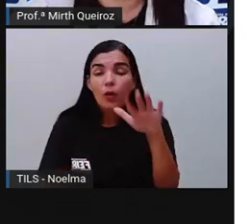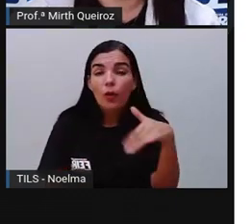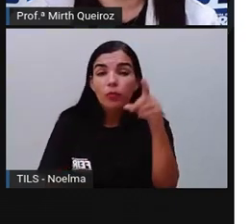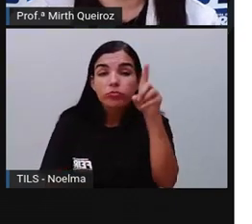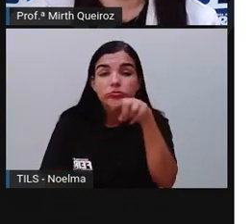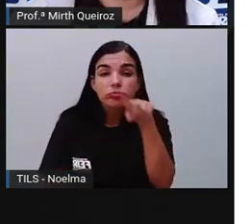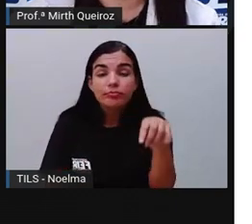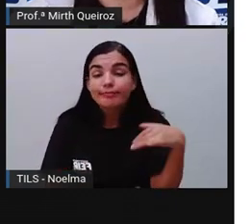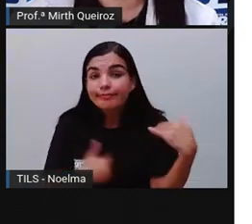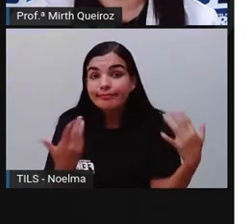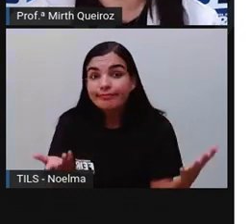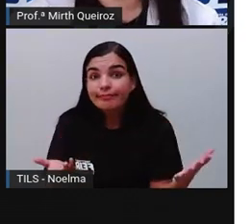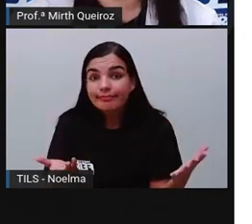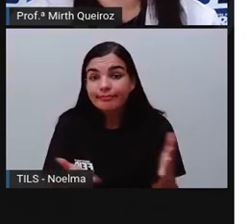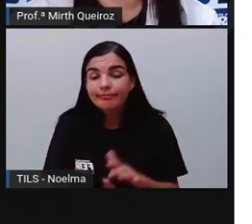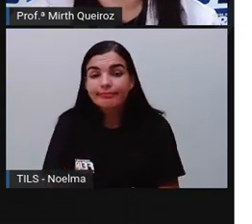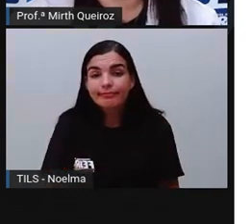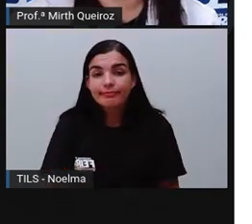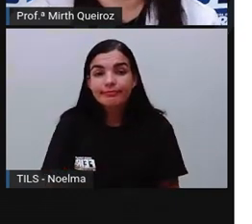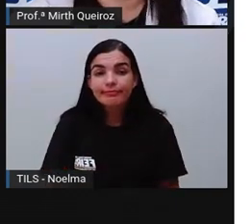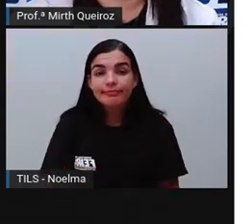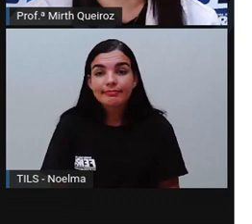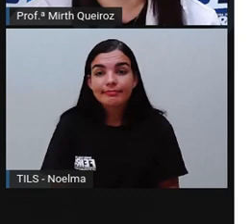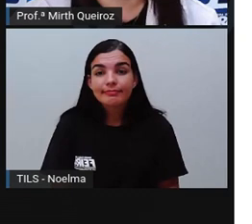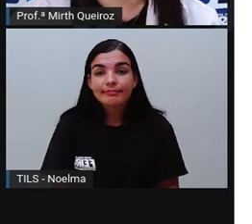aí, qual a alternativa correta?